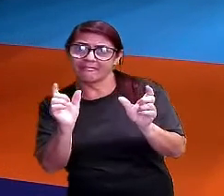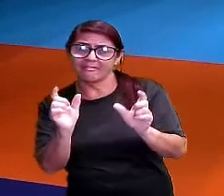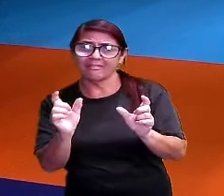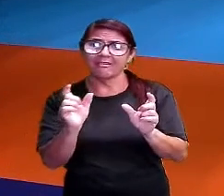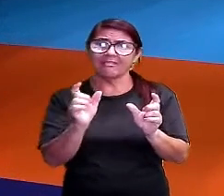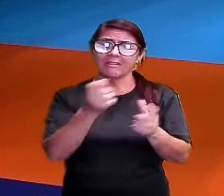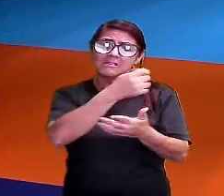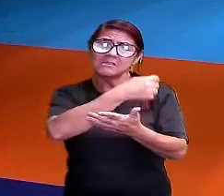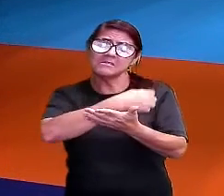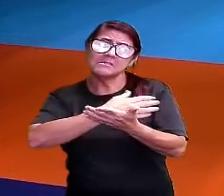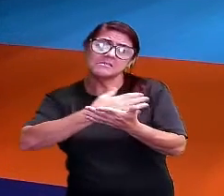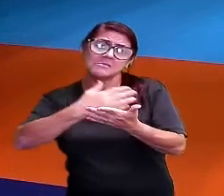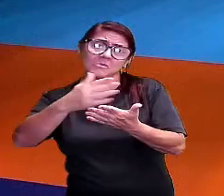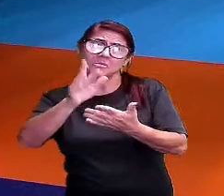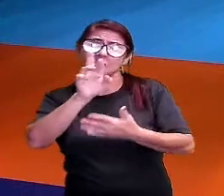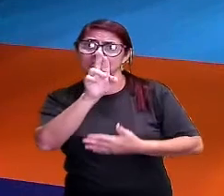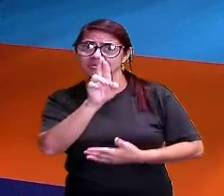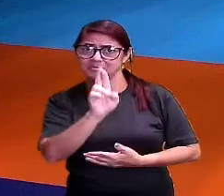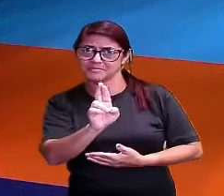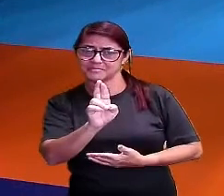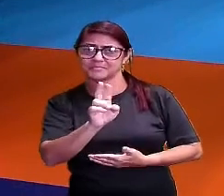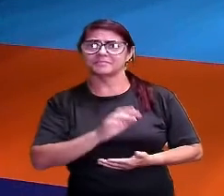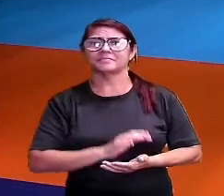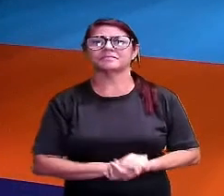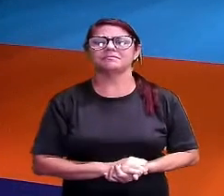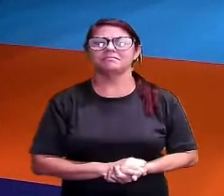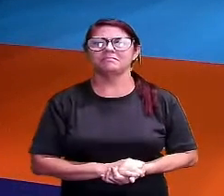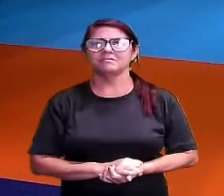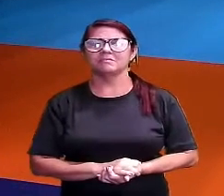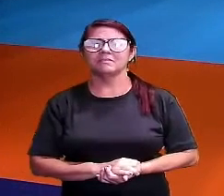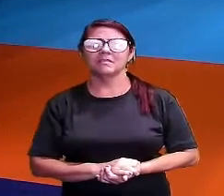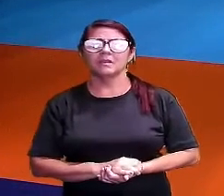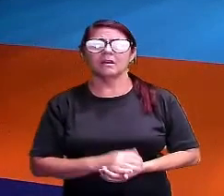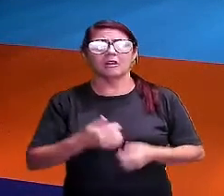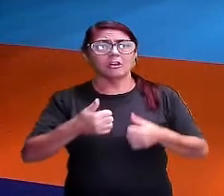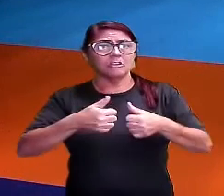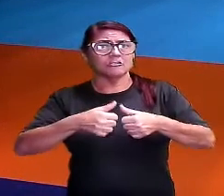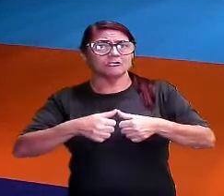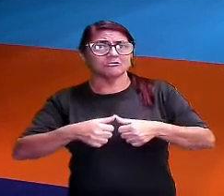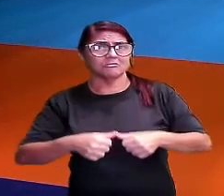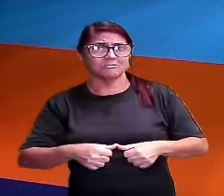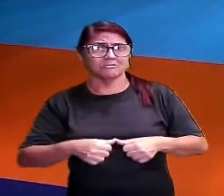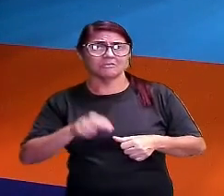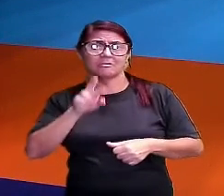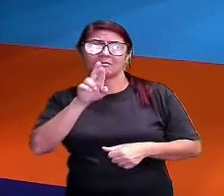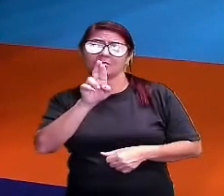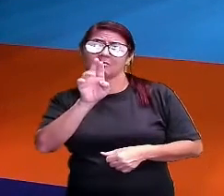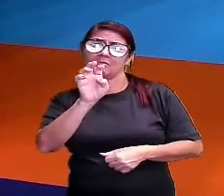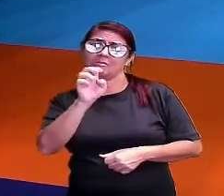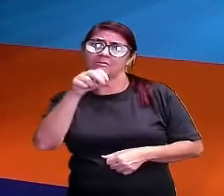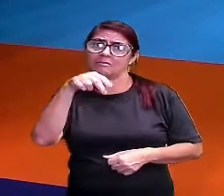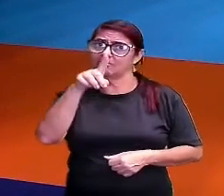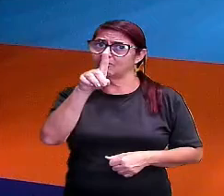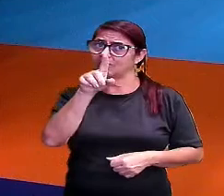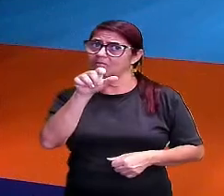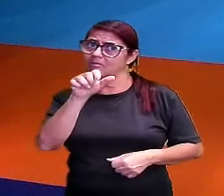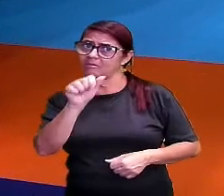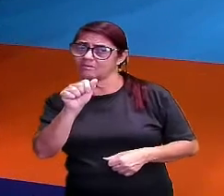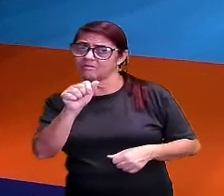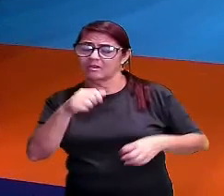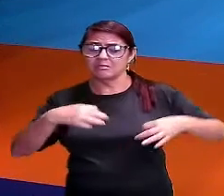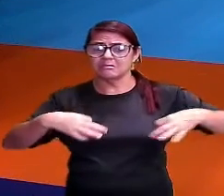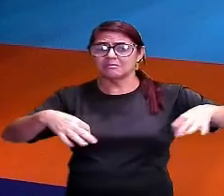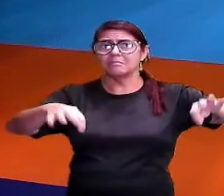R inicial, tá? Então, vejam só, tá aí, ó. Está na renda, está no